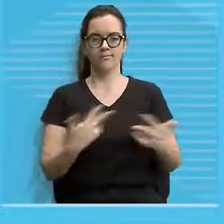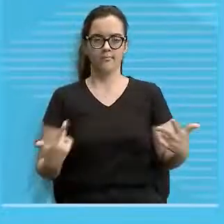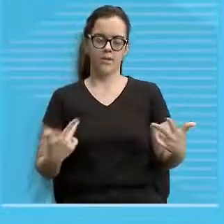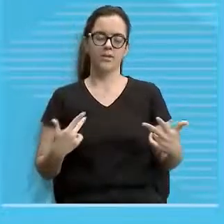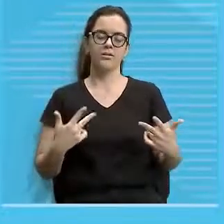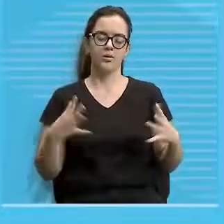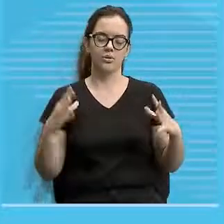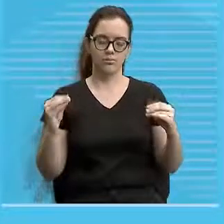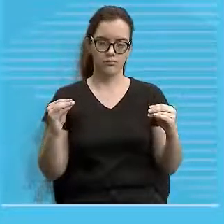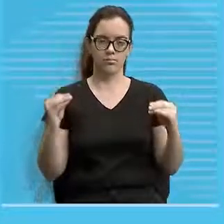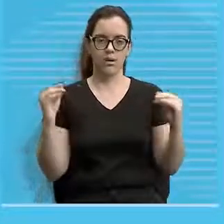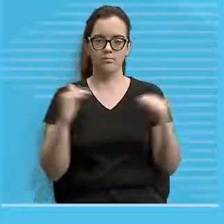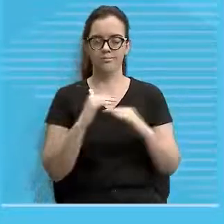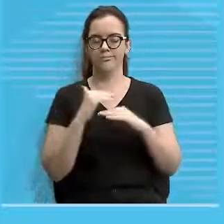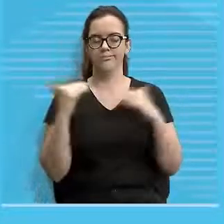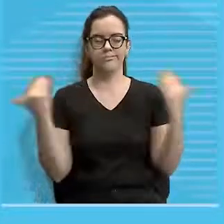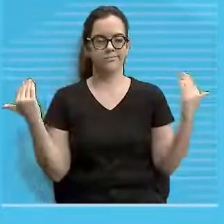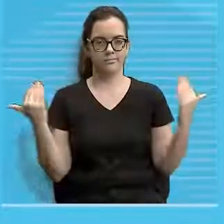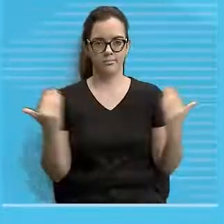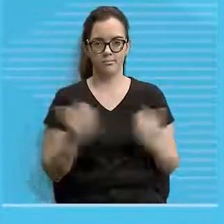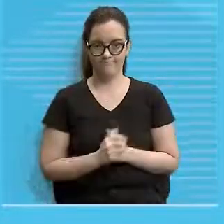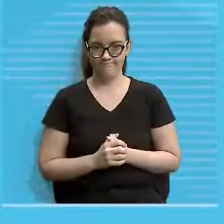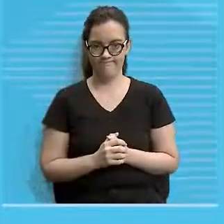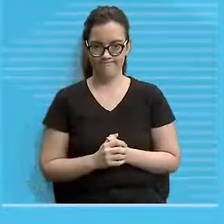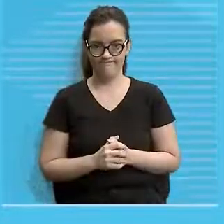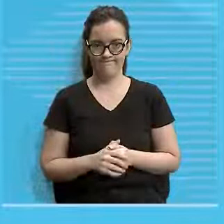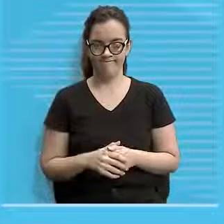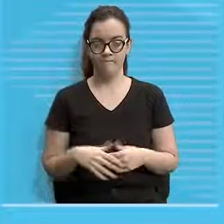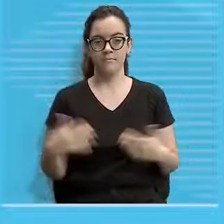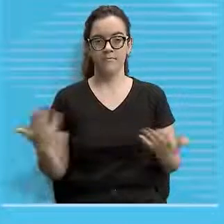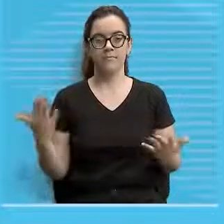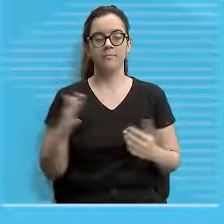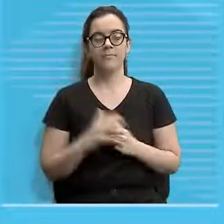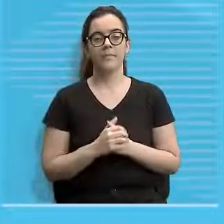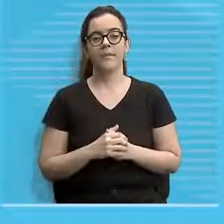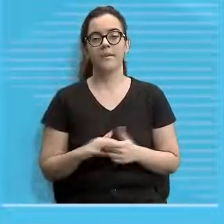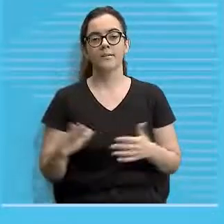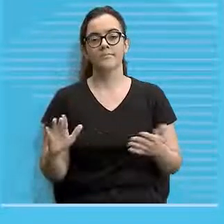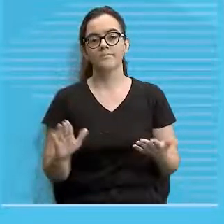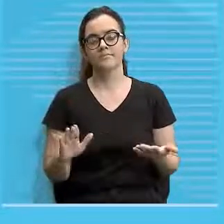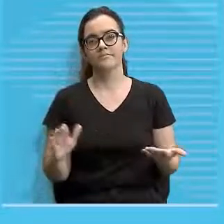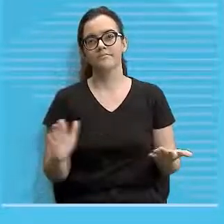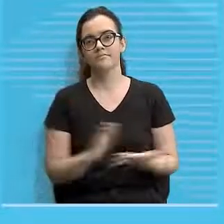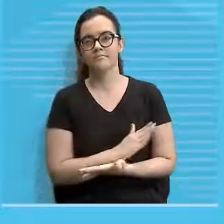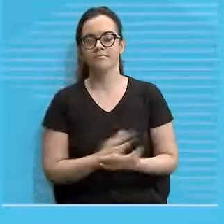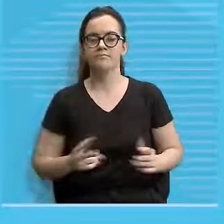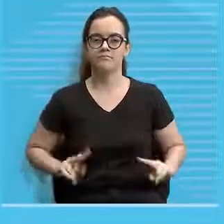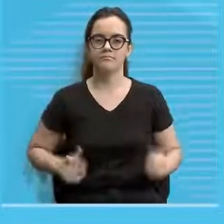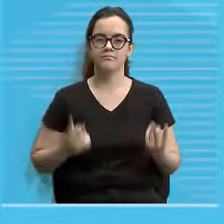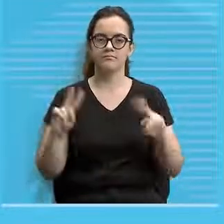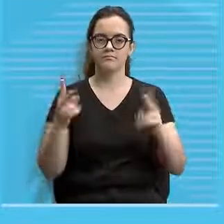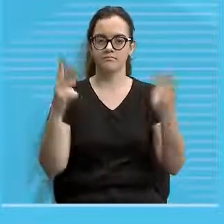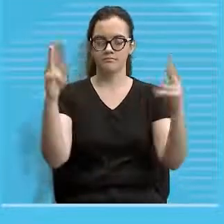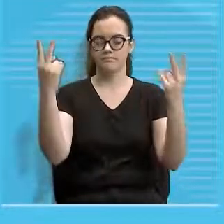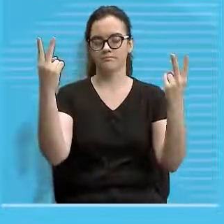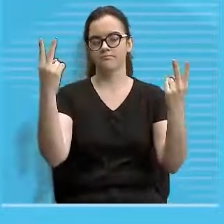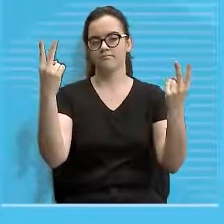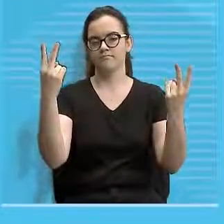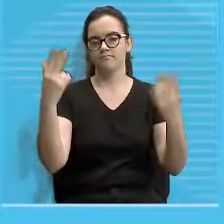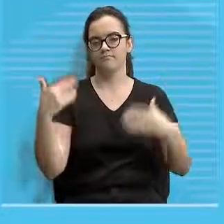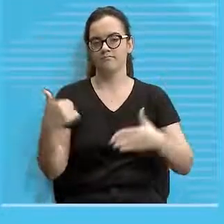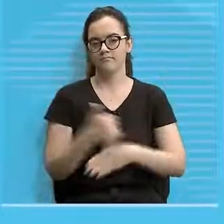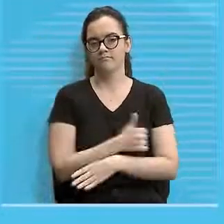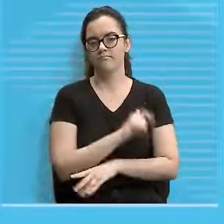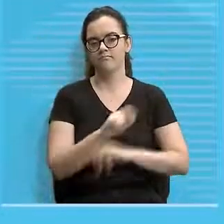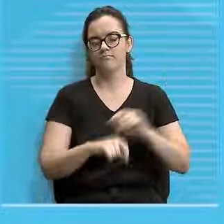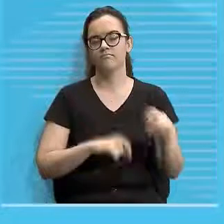os valores que eu absorvo em relação à educação que eu recebi da minha família, ou se eu participo, se eu tiver alguma